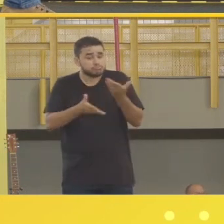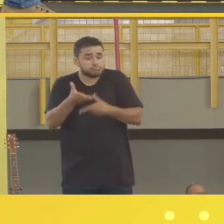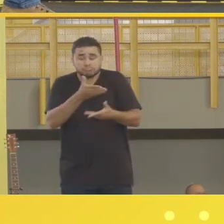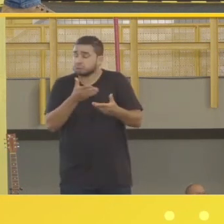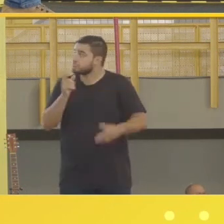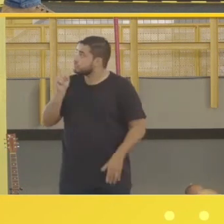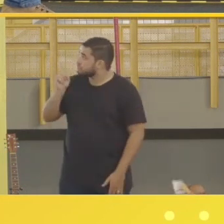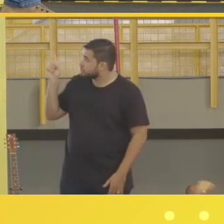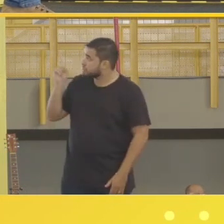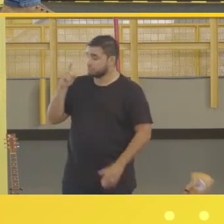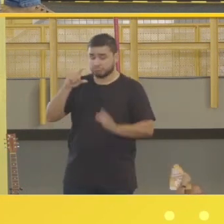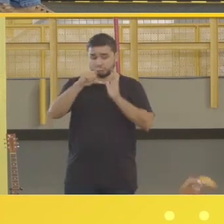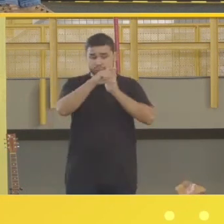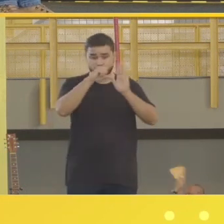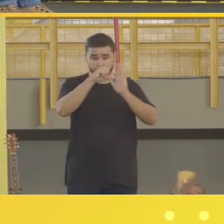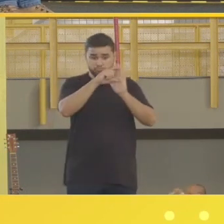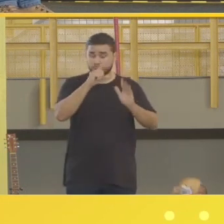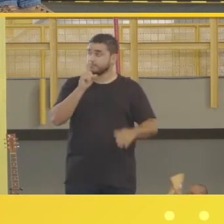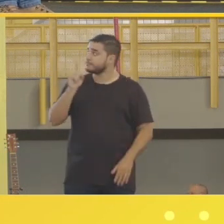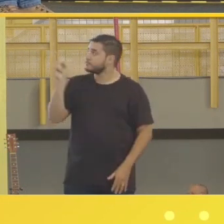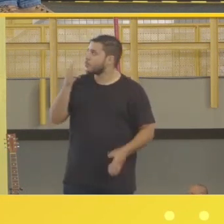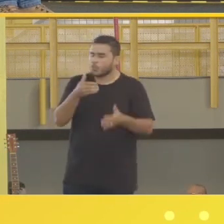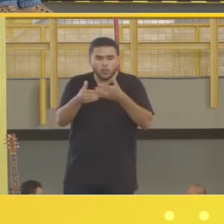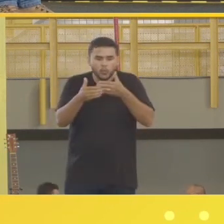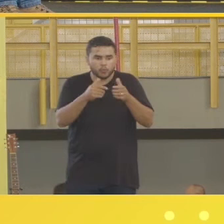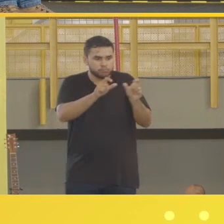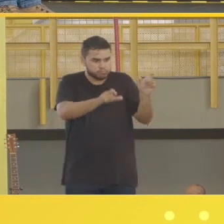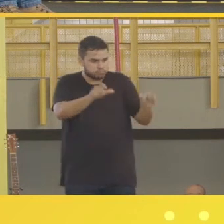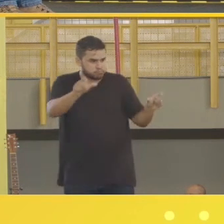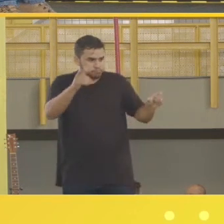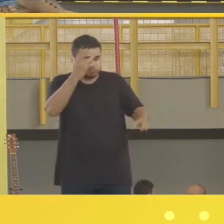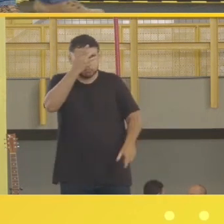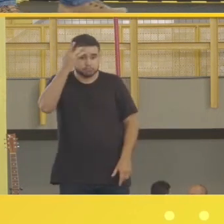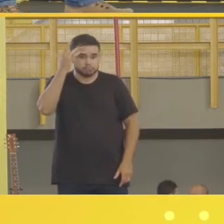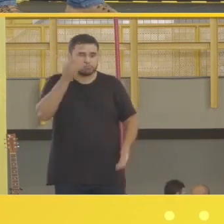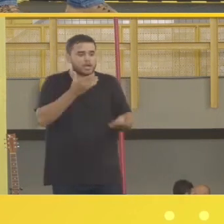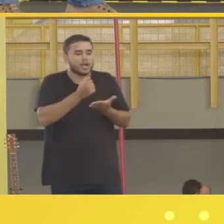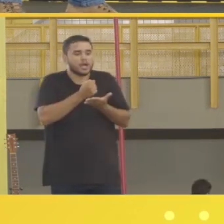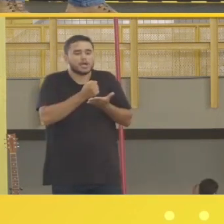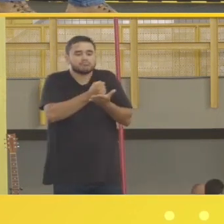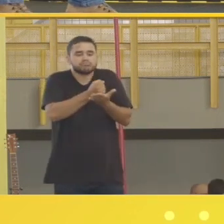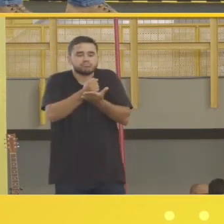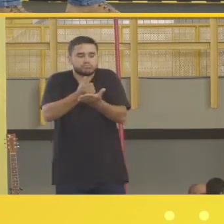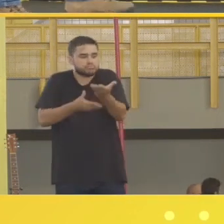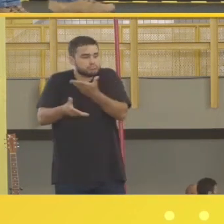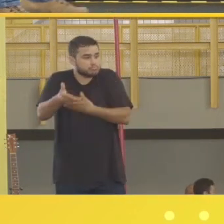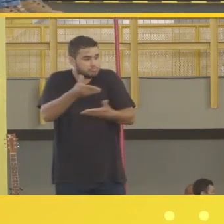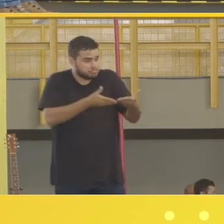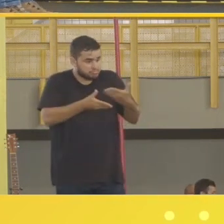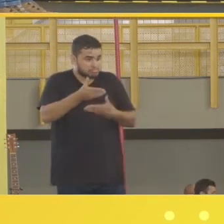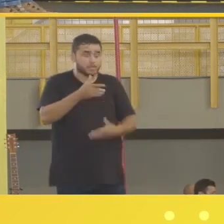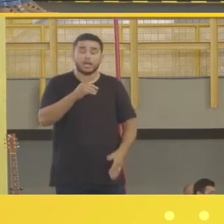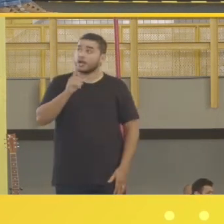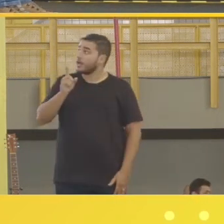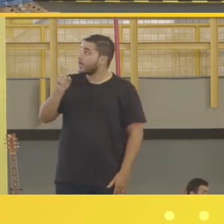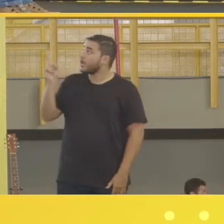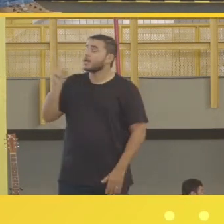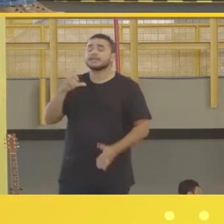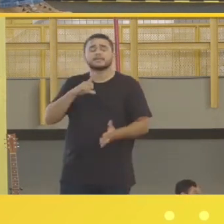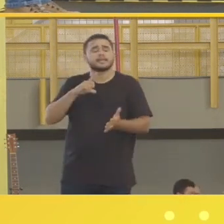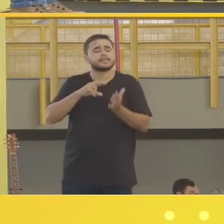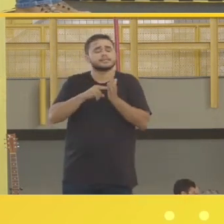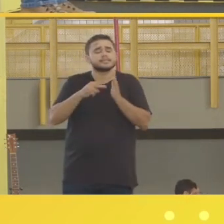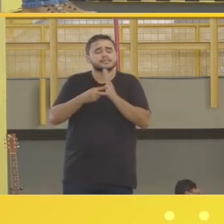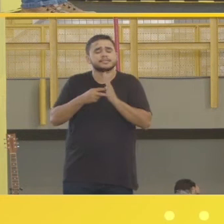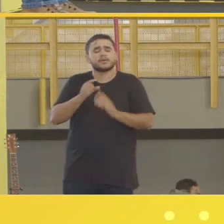até exclusivos de qualquer tendência para a cooperação autêntica entre os indivíduos, tenham